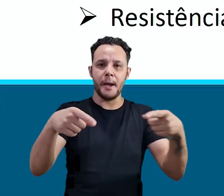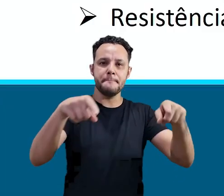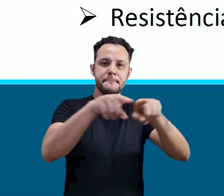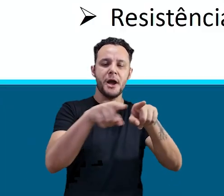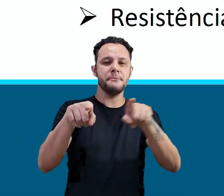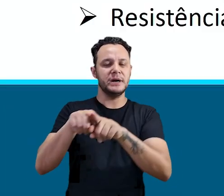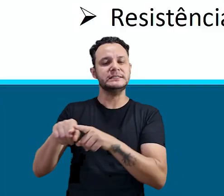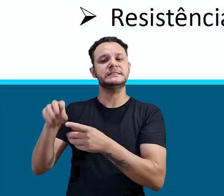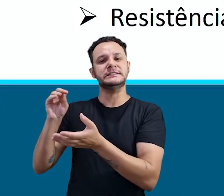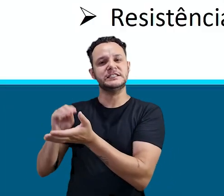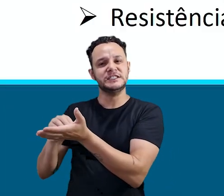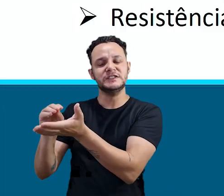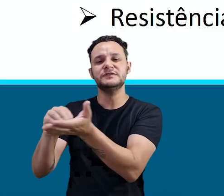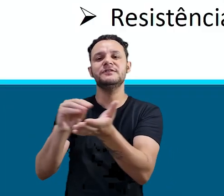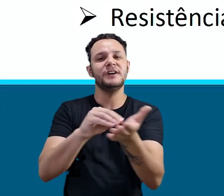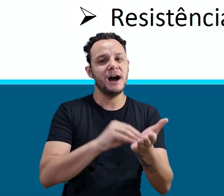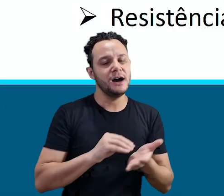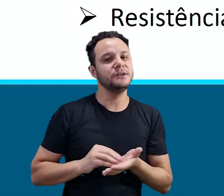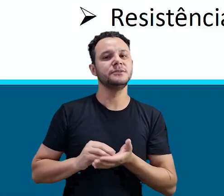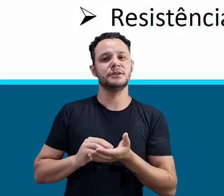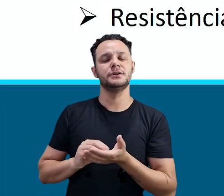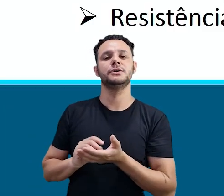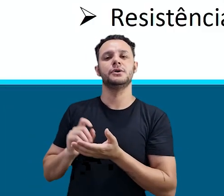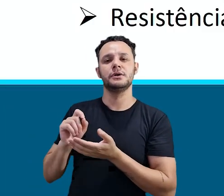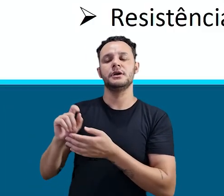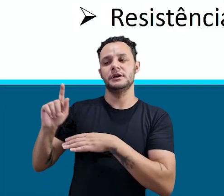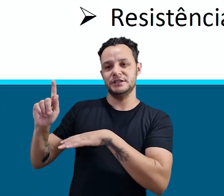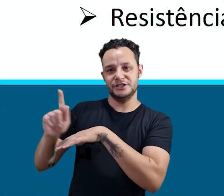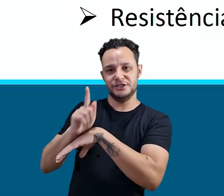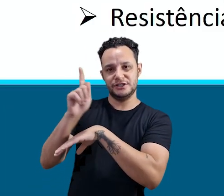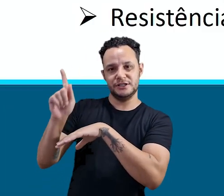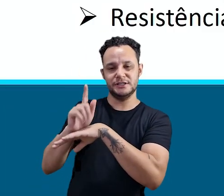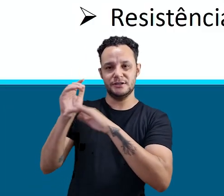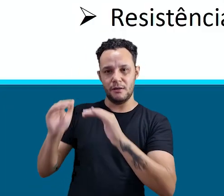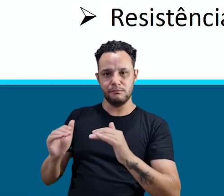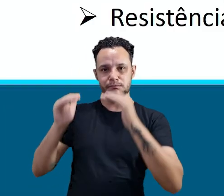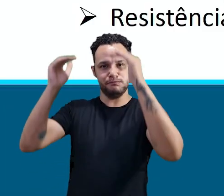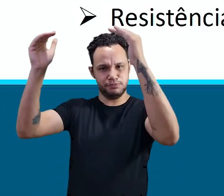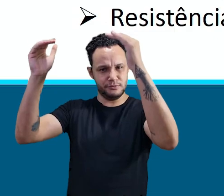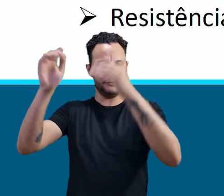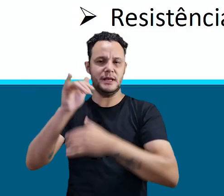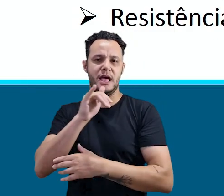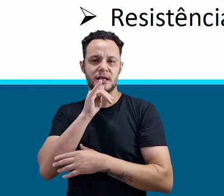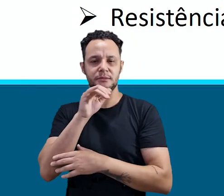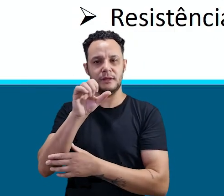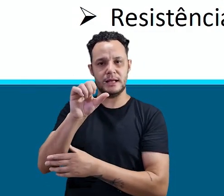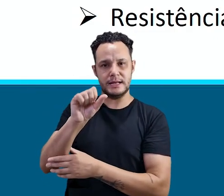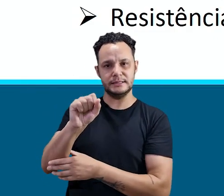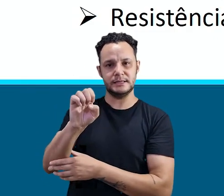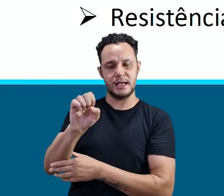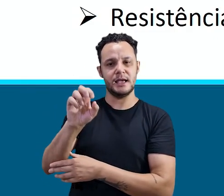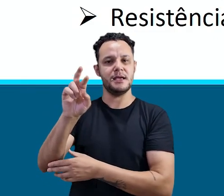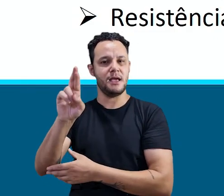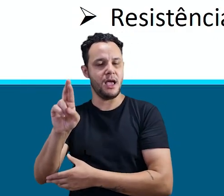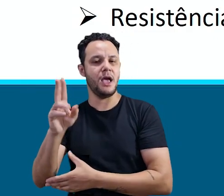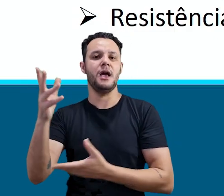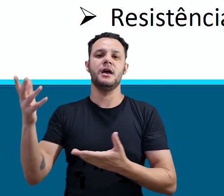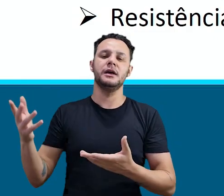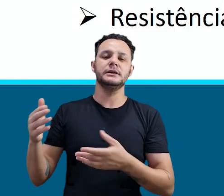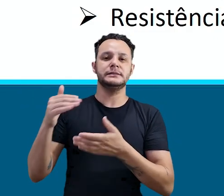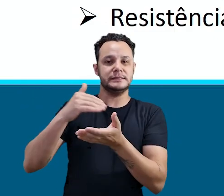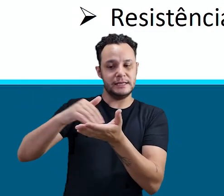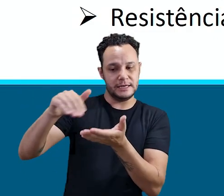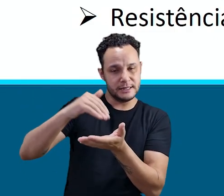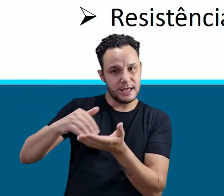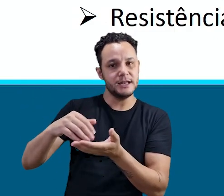apoio, e aí eu estou chamando aqui de redes de apoio a gestão maior do que a gente, então, por exemplo, uma superintendência de ensino,